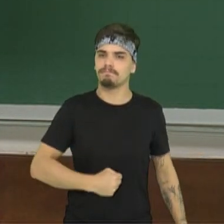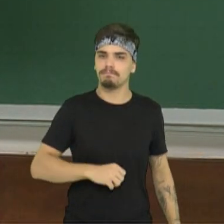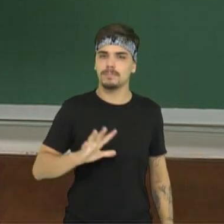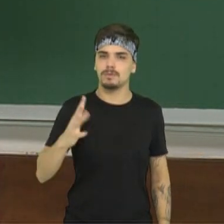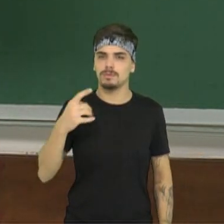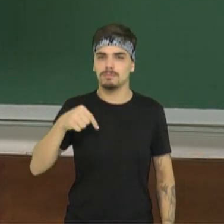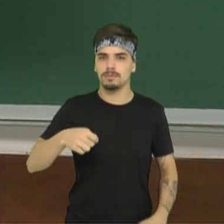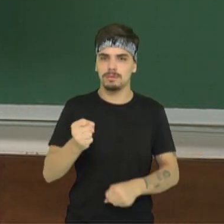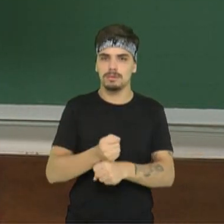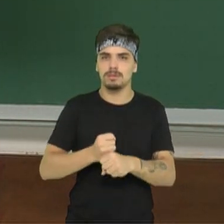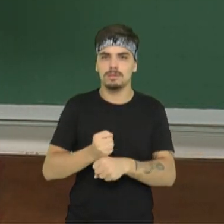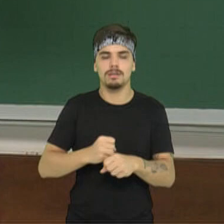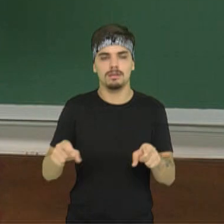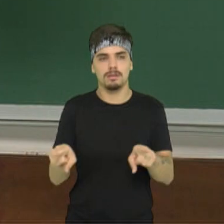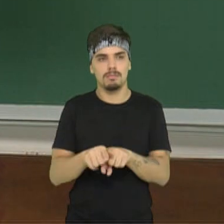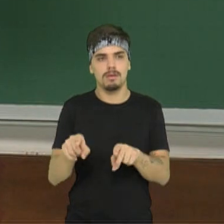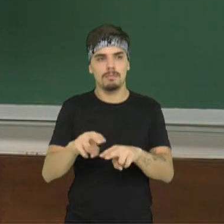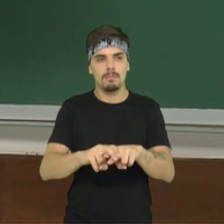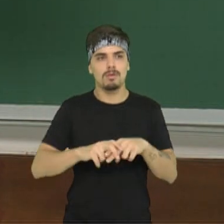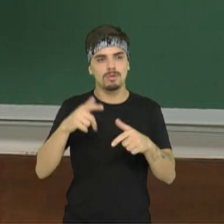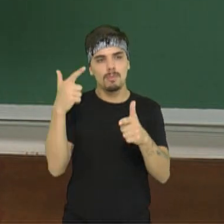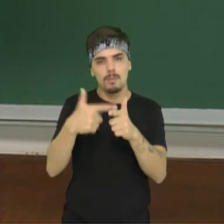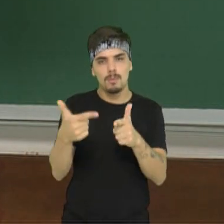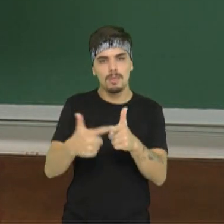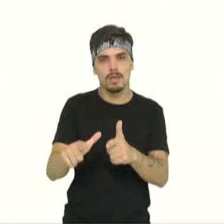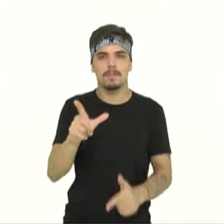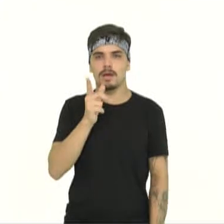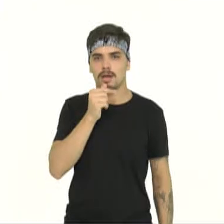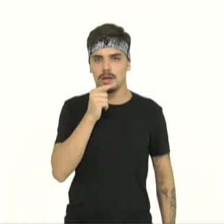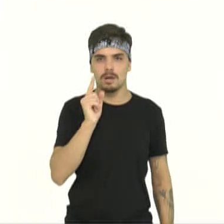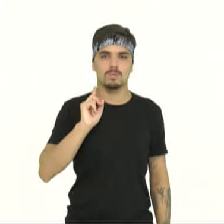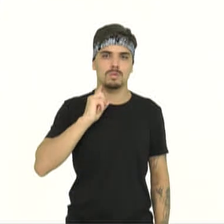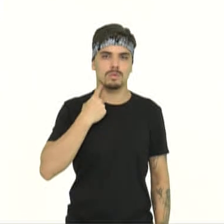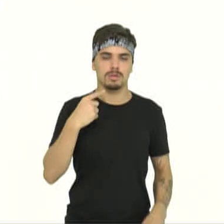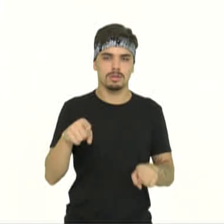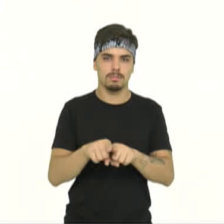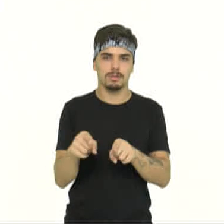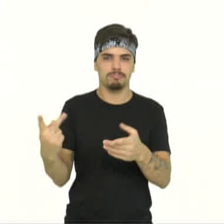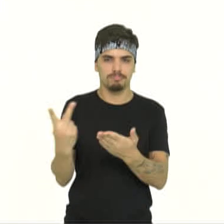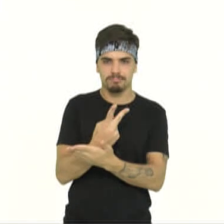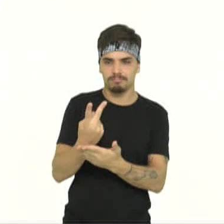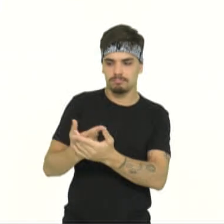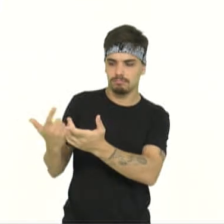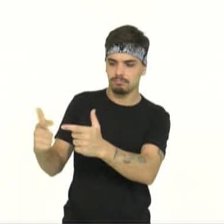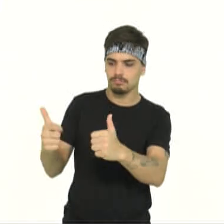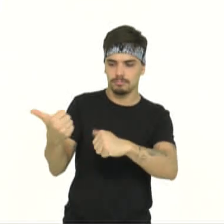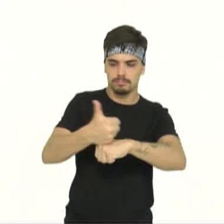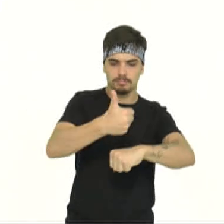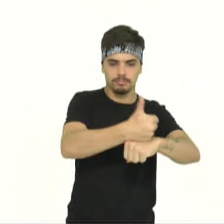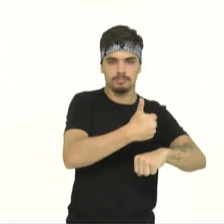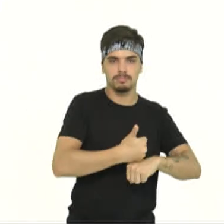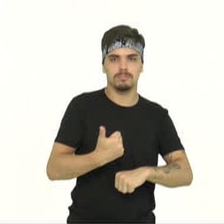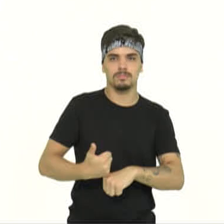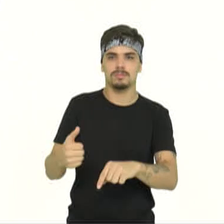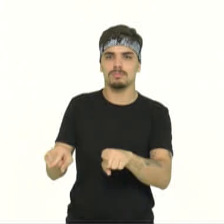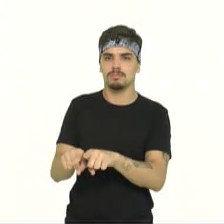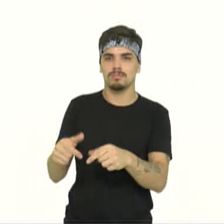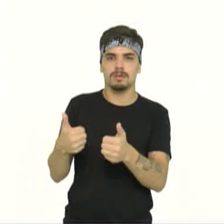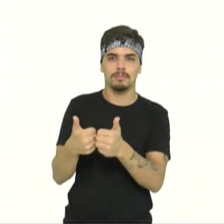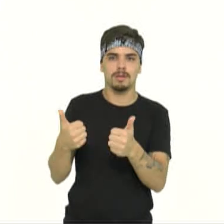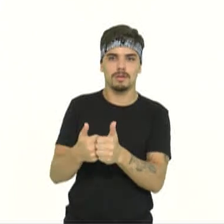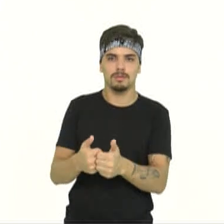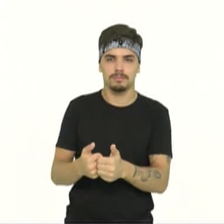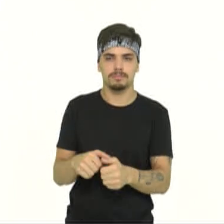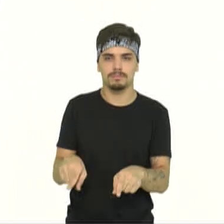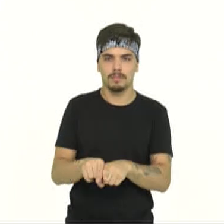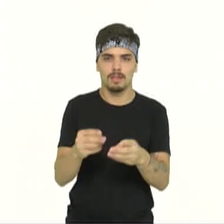esse ano aí, devido a esse problema de ocupações irregulares, né? As pessoas morando às margens dos rios e